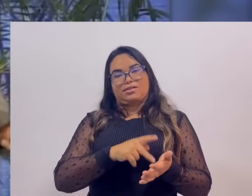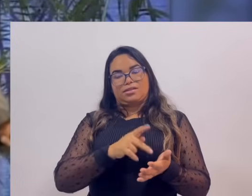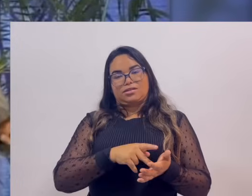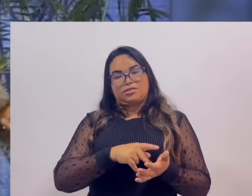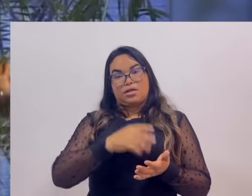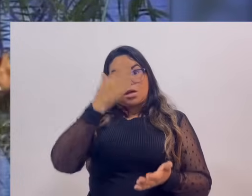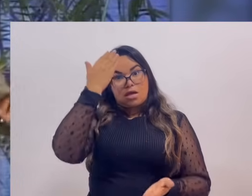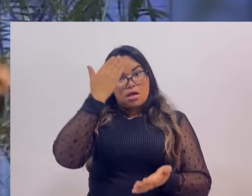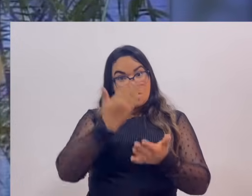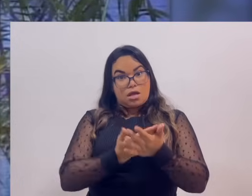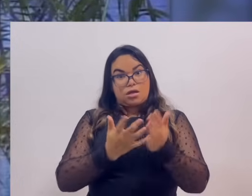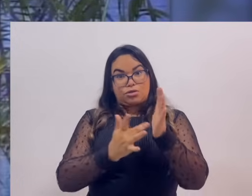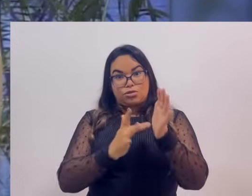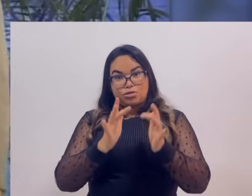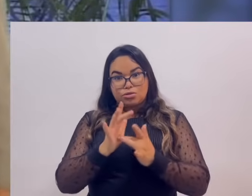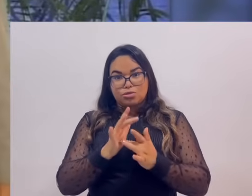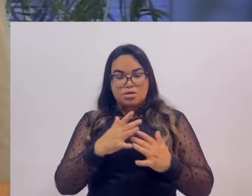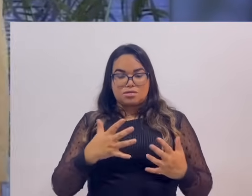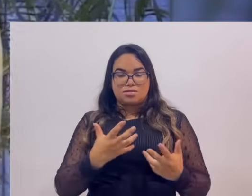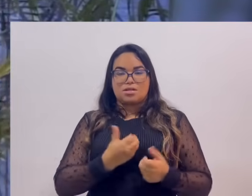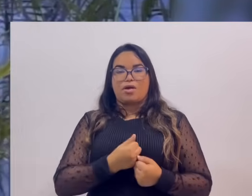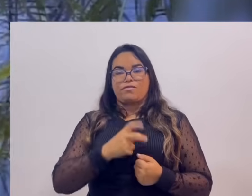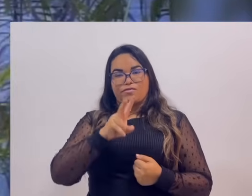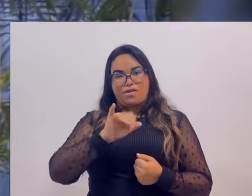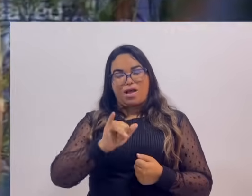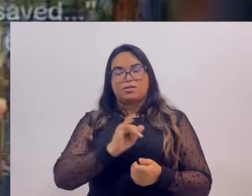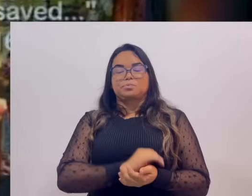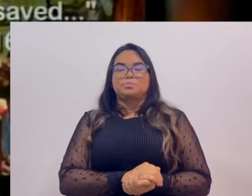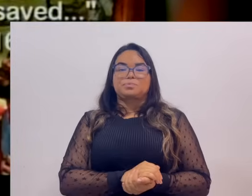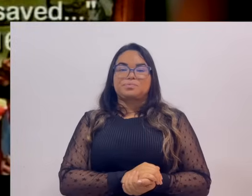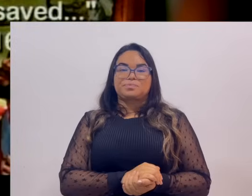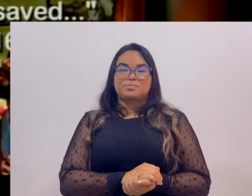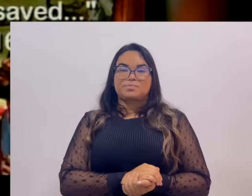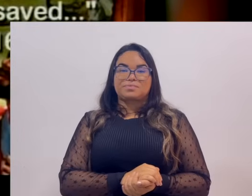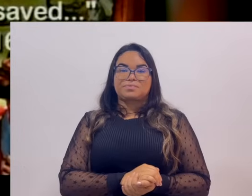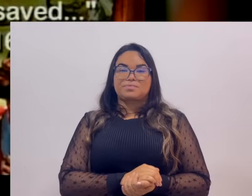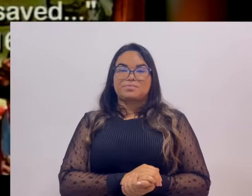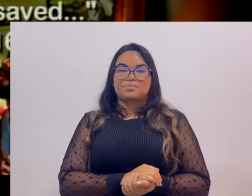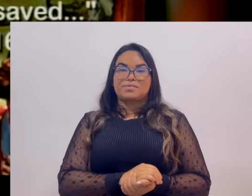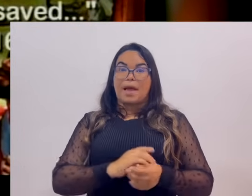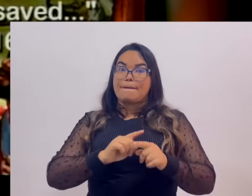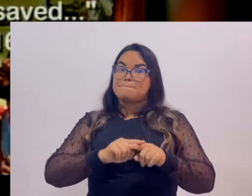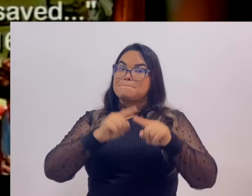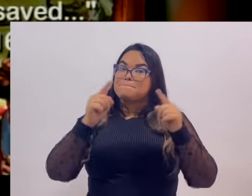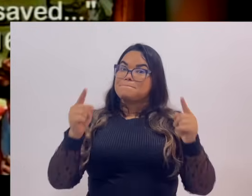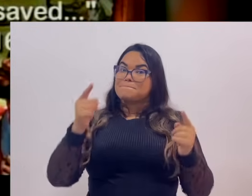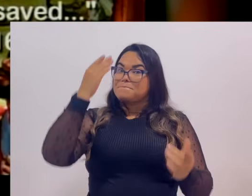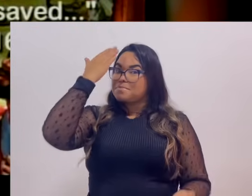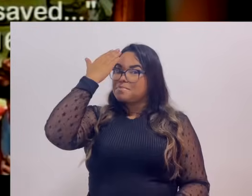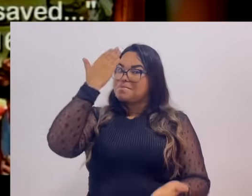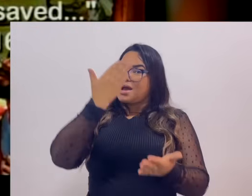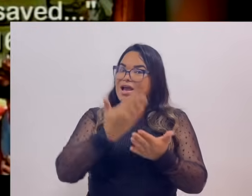senhoras e senhores esta é a verdade crê no Senhor Jesus e será salvo